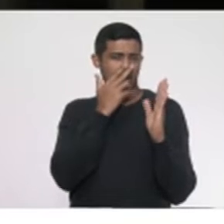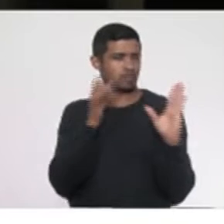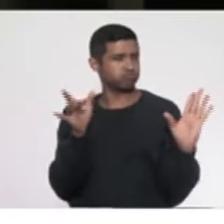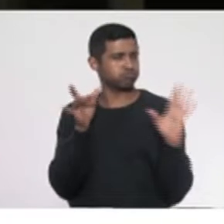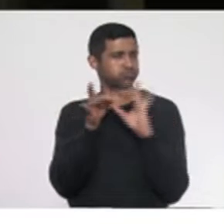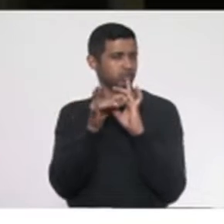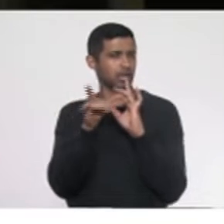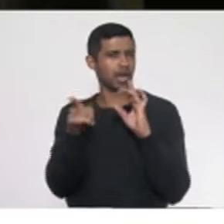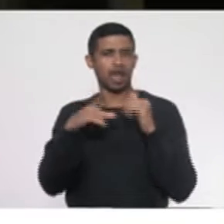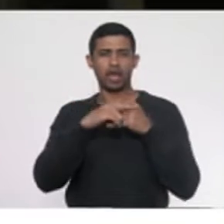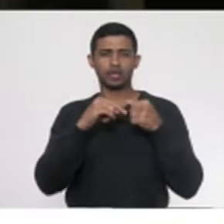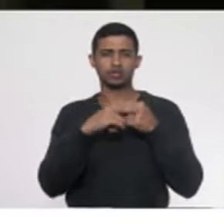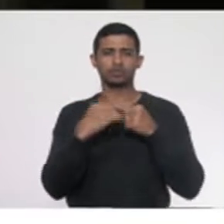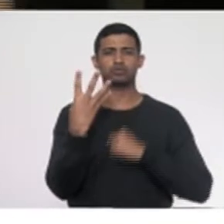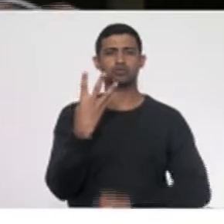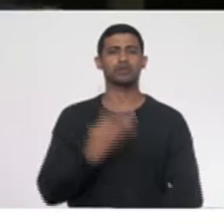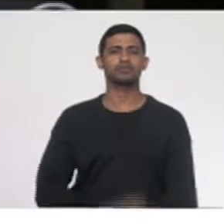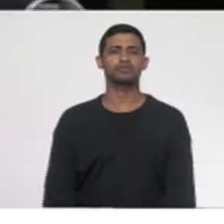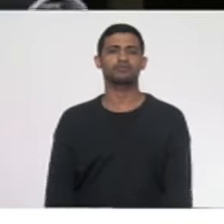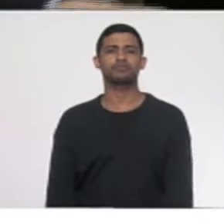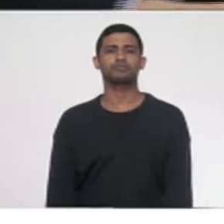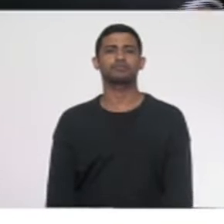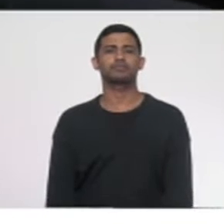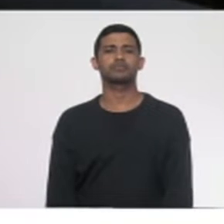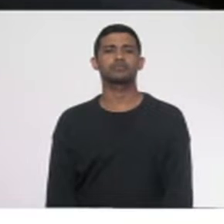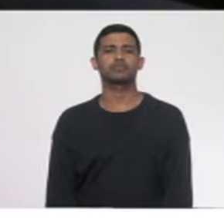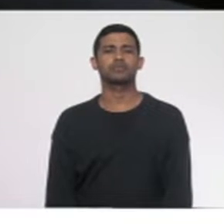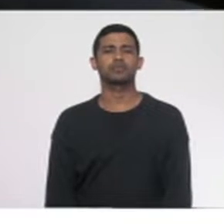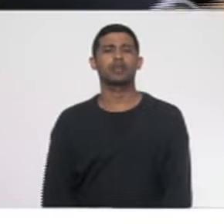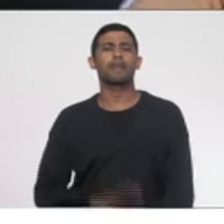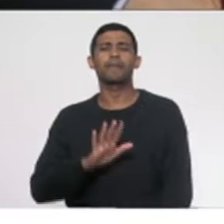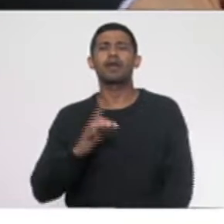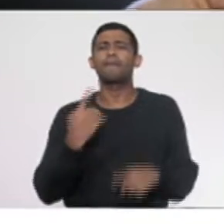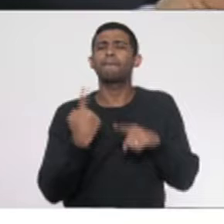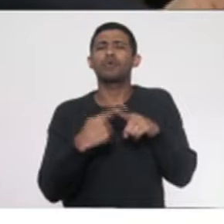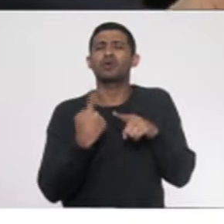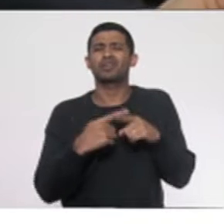4º. E por que é insanável